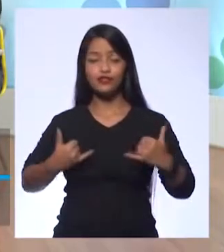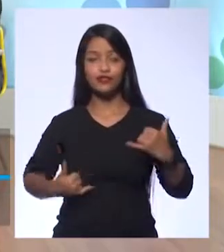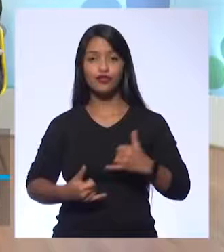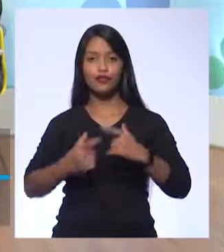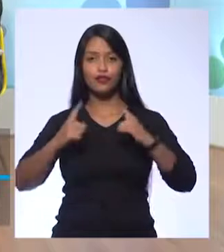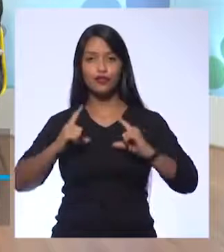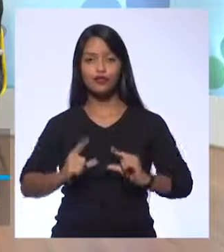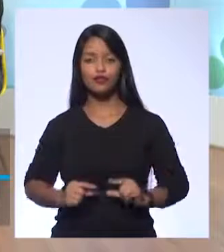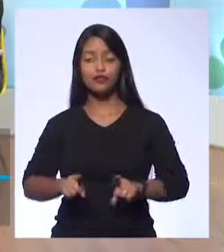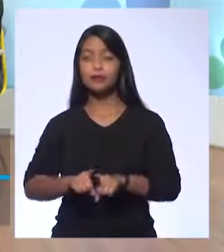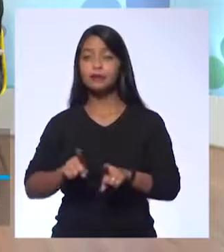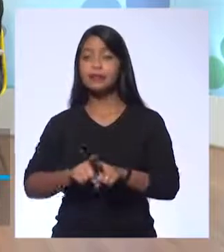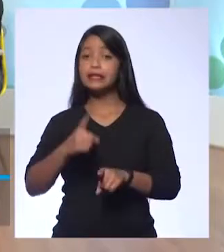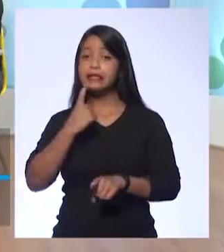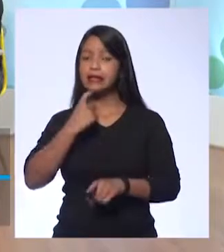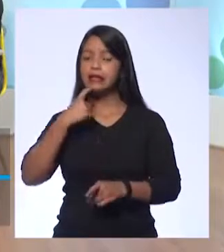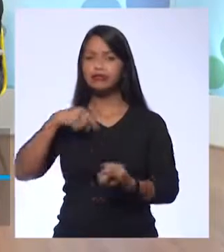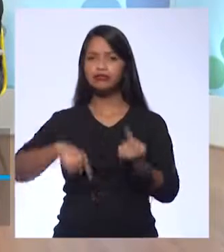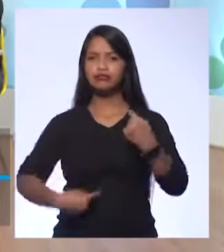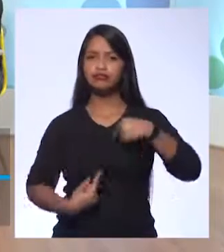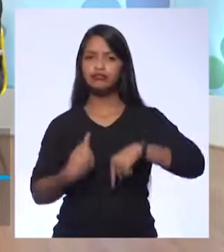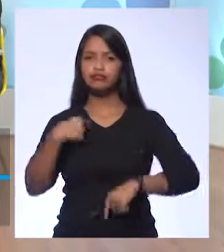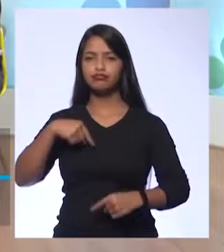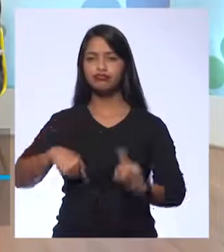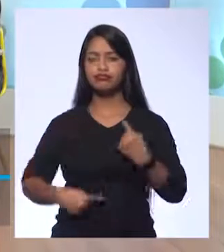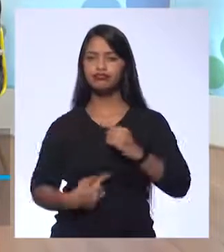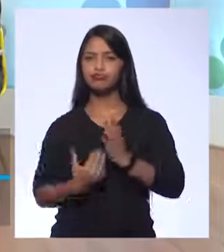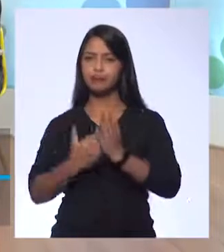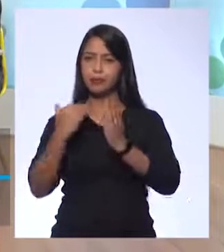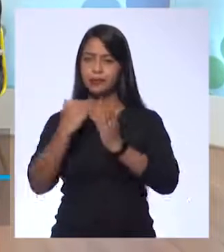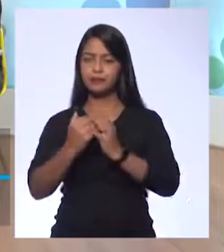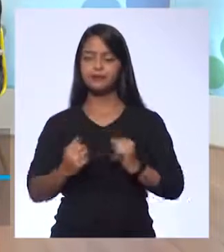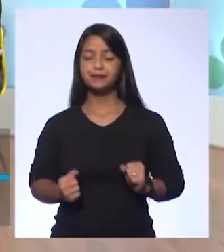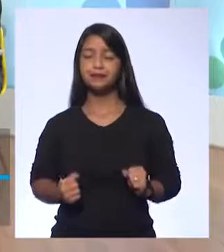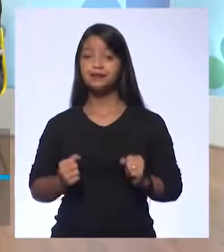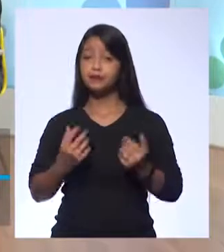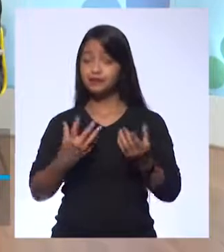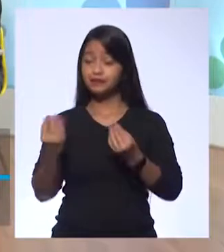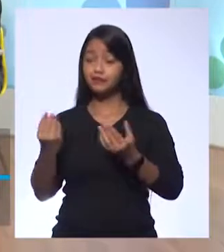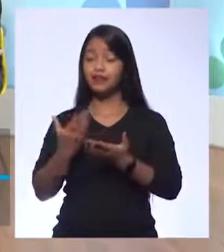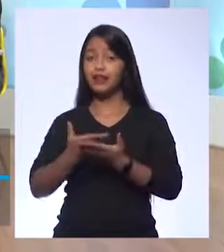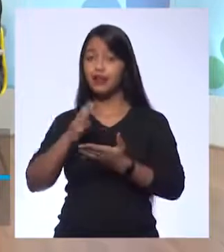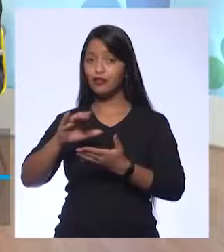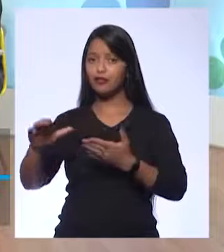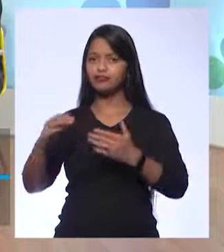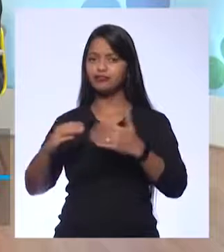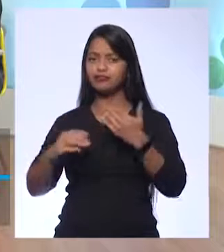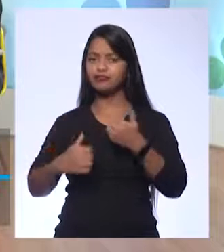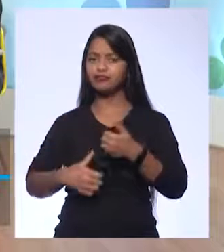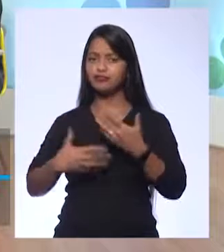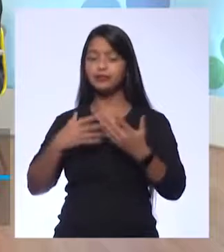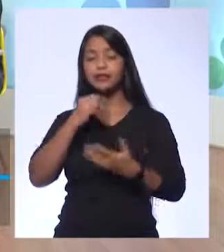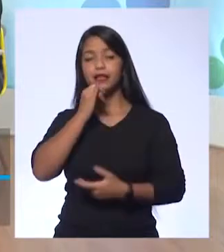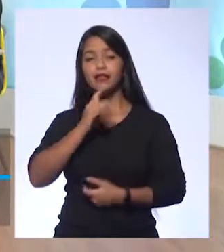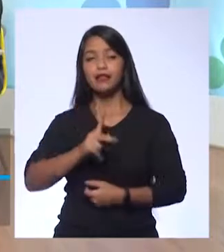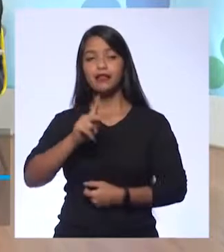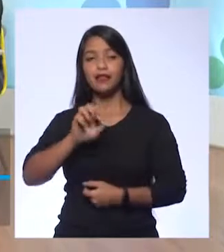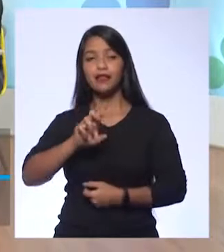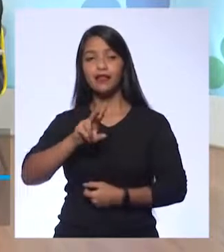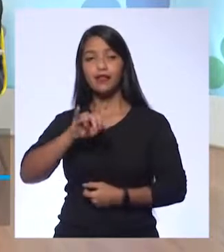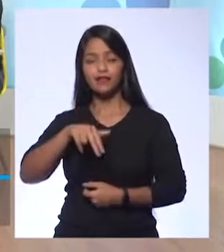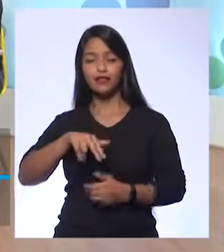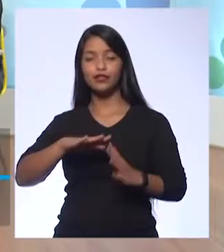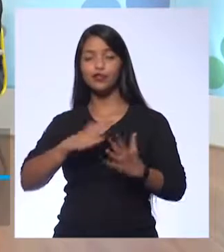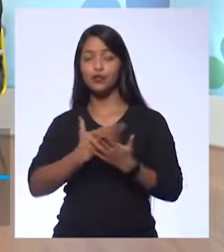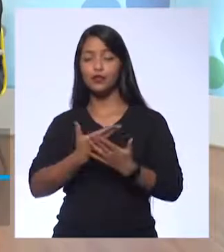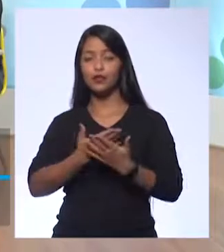frequência sanguínea, a professora Thelma respondeu. Olha, Mas tem mais participação de aluno. Tem o Kevin aí, que é da escola Aurora,